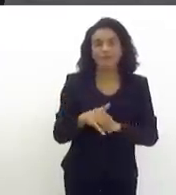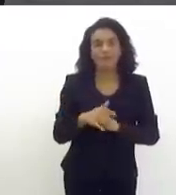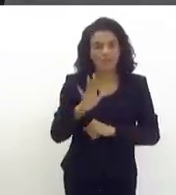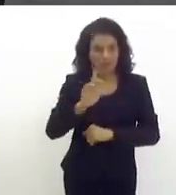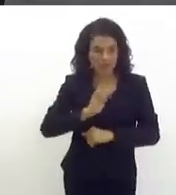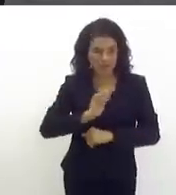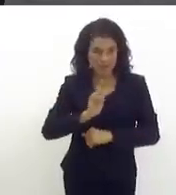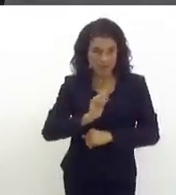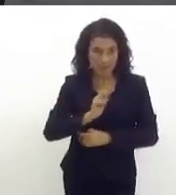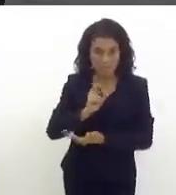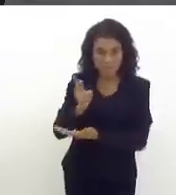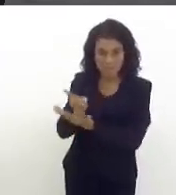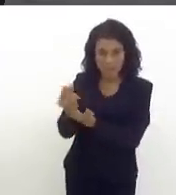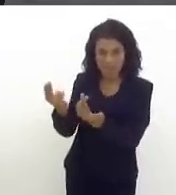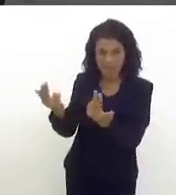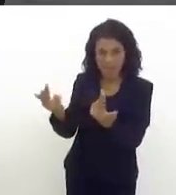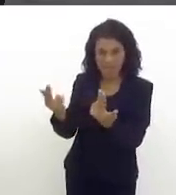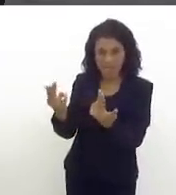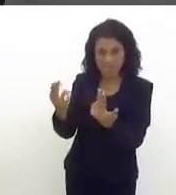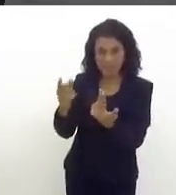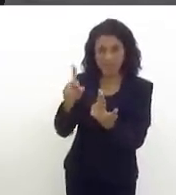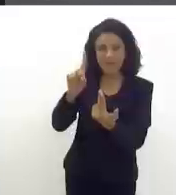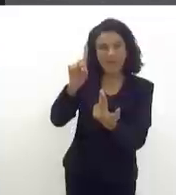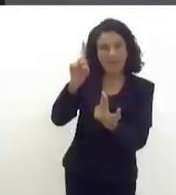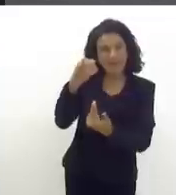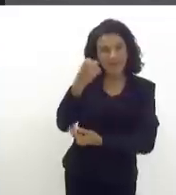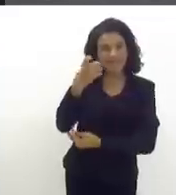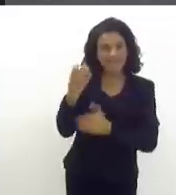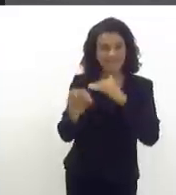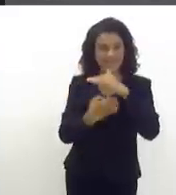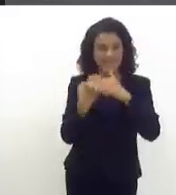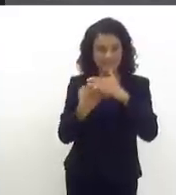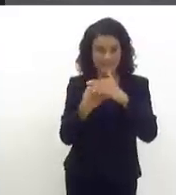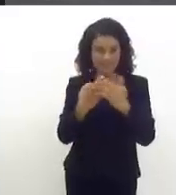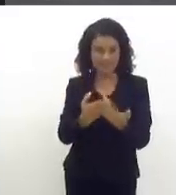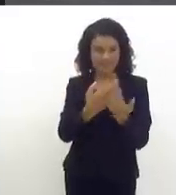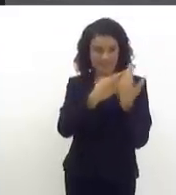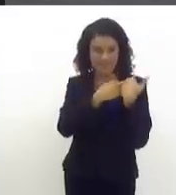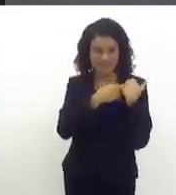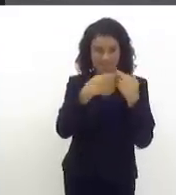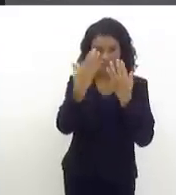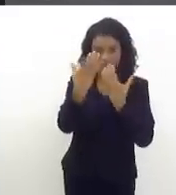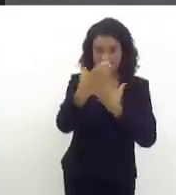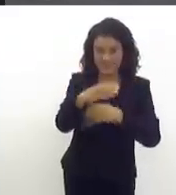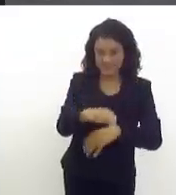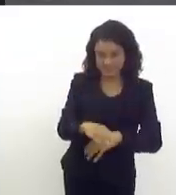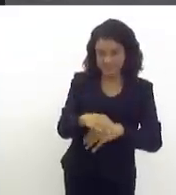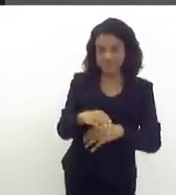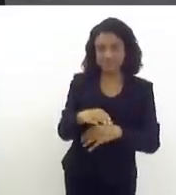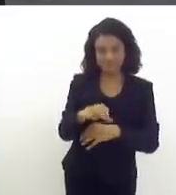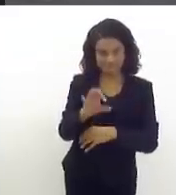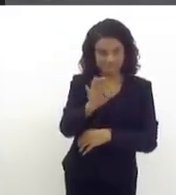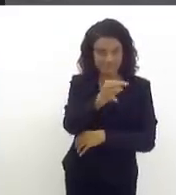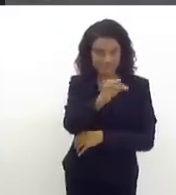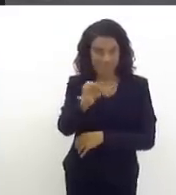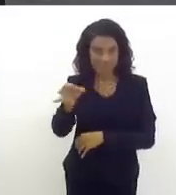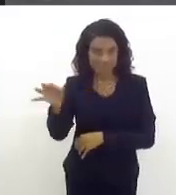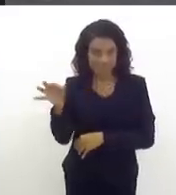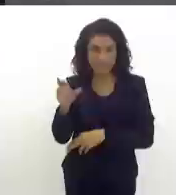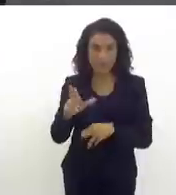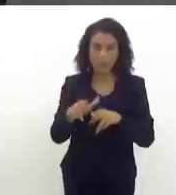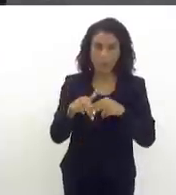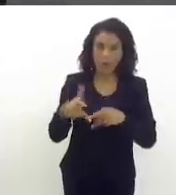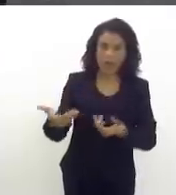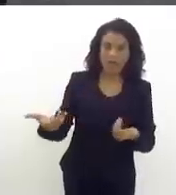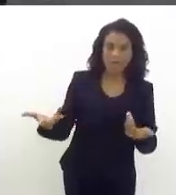já tem a mesma direção de uma empresa anterior que não era bem quista no mercado pela